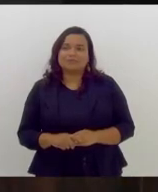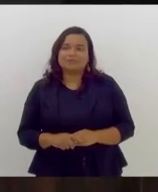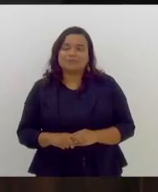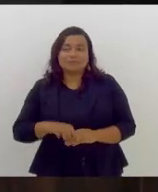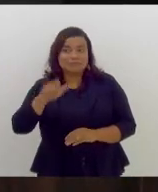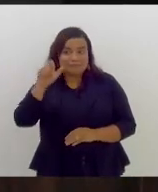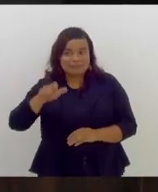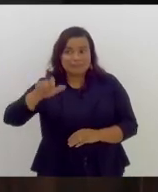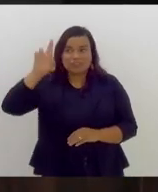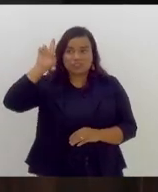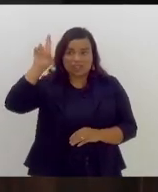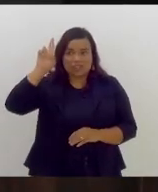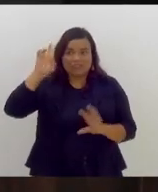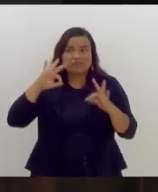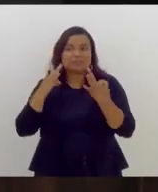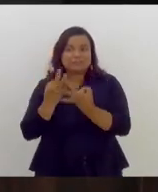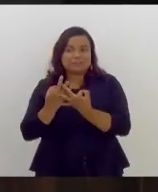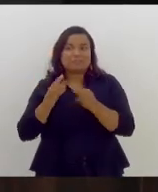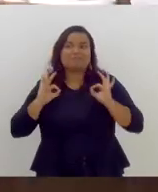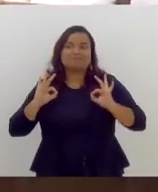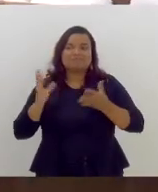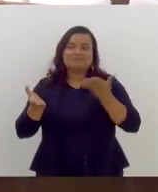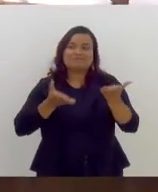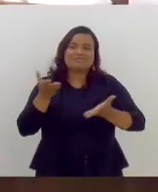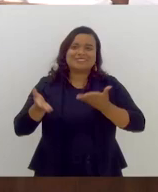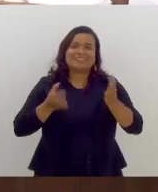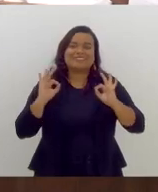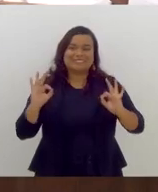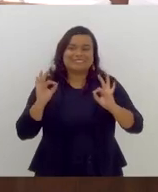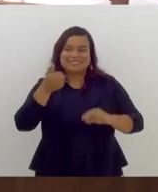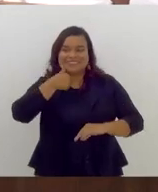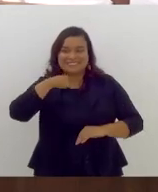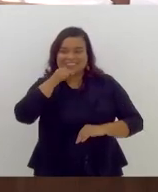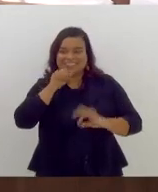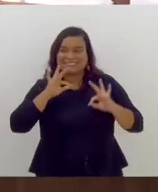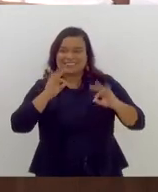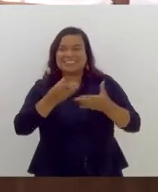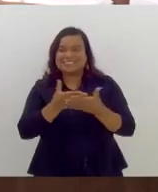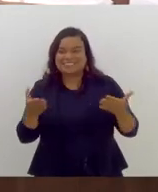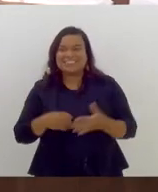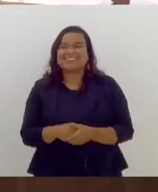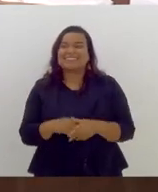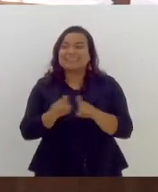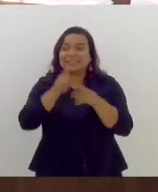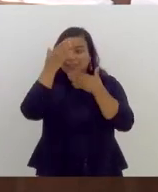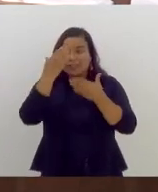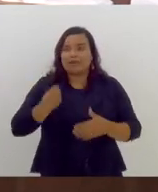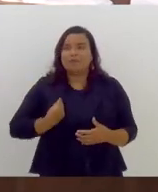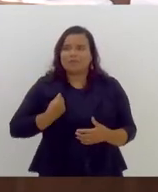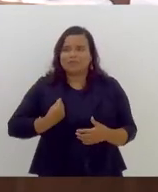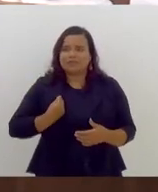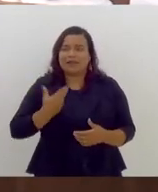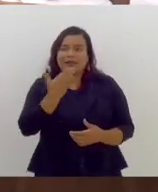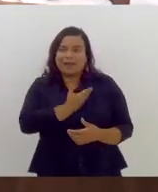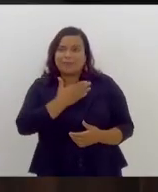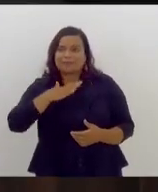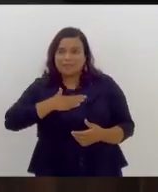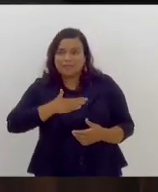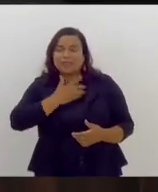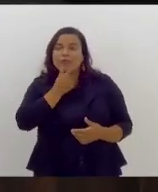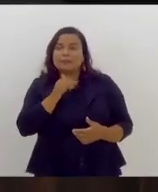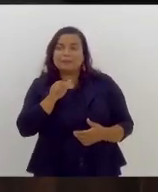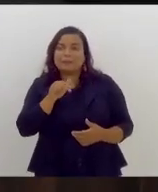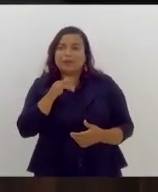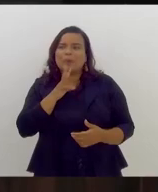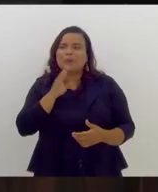Matriarca e chefe da família. Quero aqui agradecer a presença do meu amigo, irmão, que eu conheci em